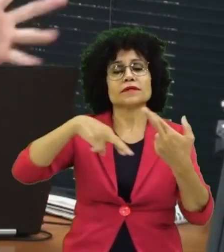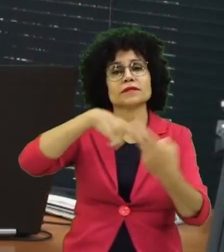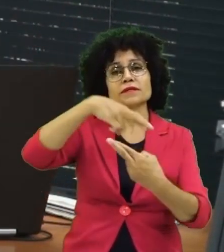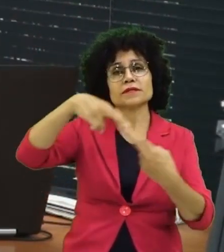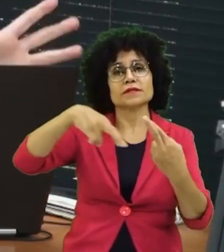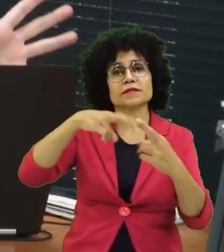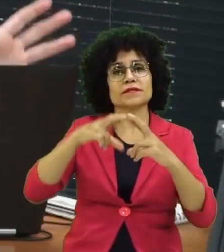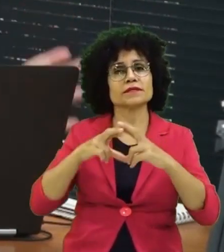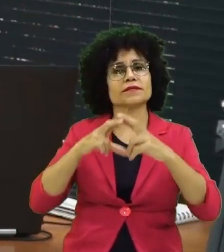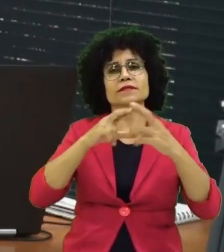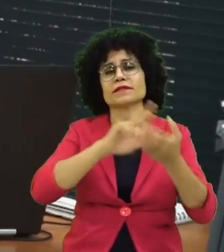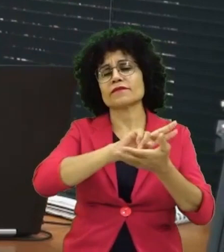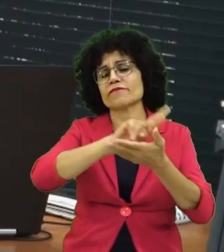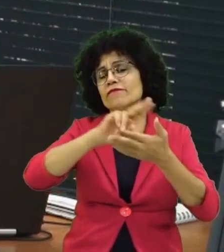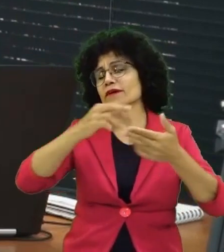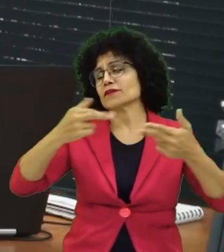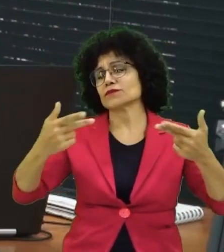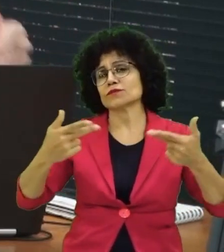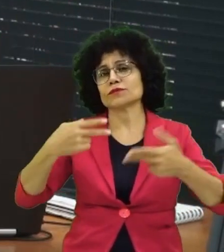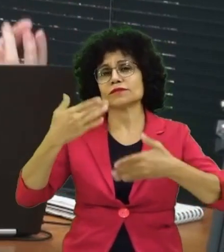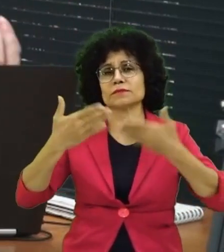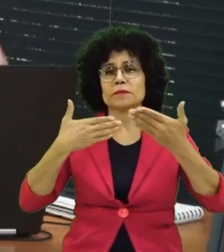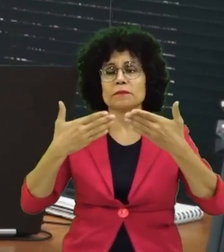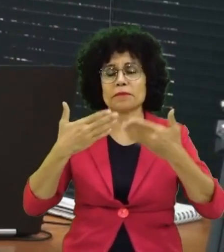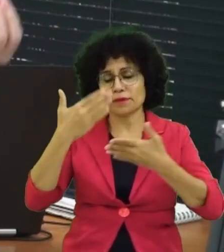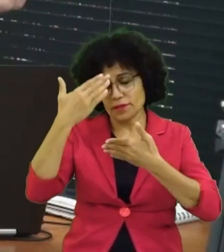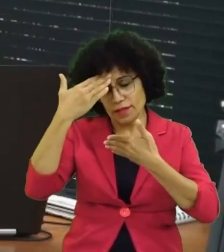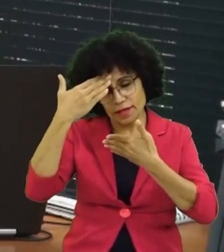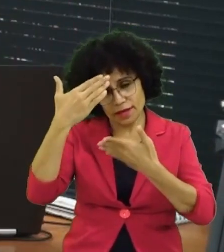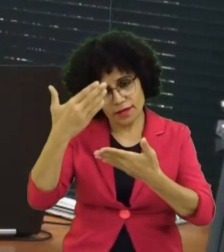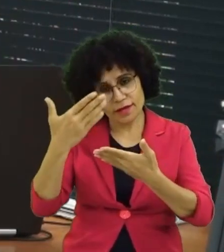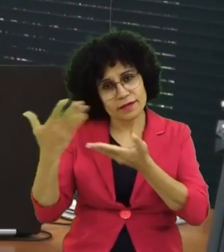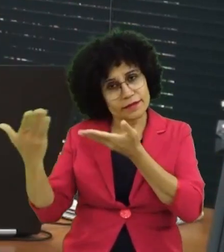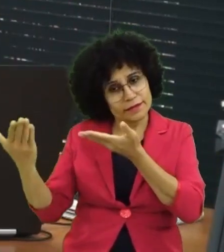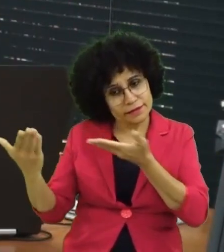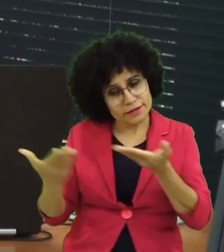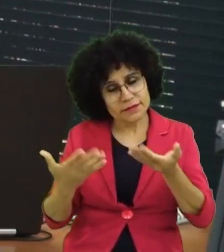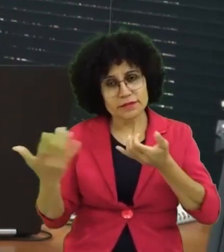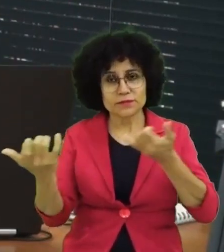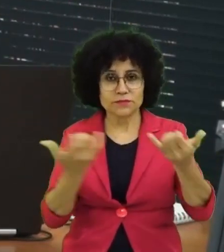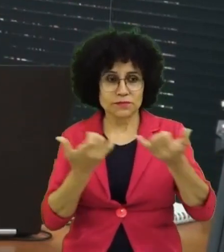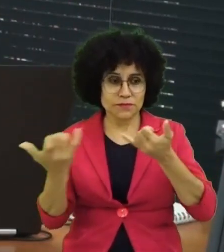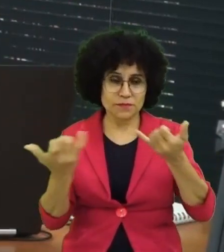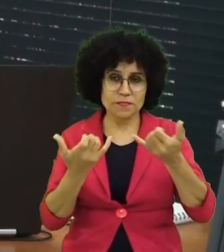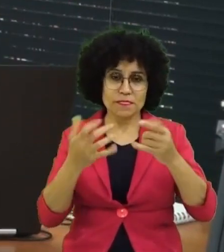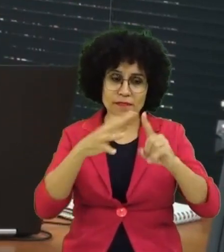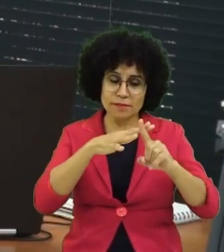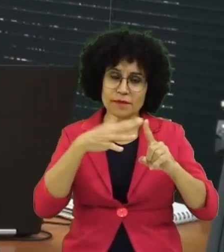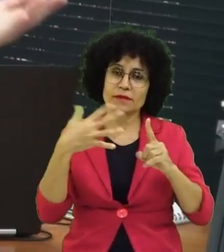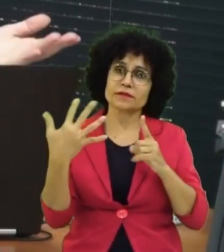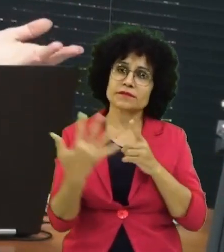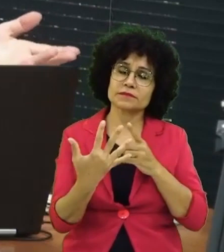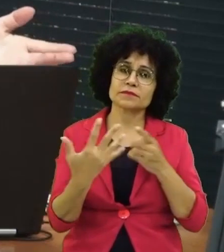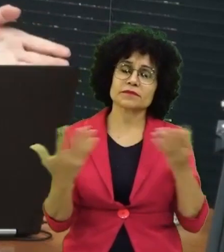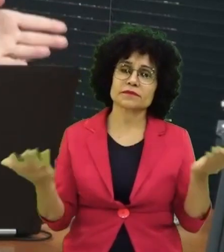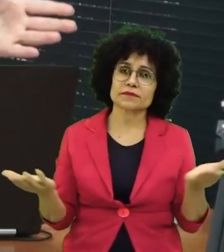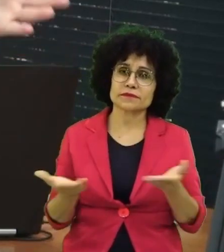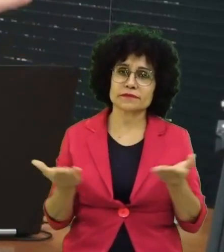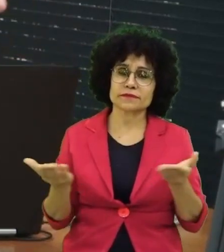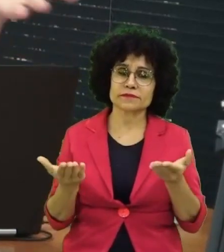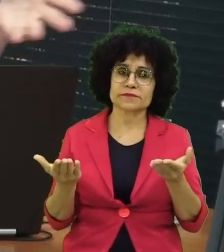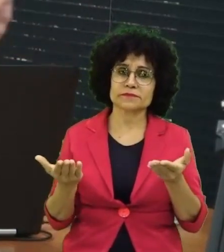que a gente tem muita coisa para falar. Mas eu agradeço muito, doutor, o senhor vir trazer essas informações para a sociedade, como nós